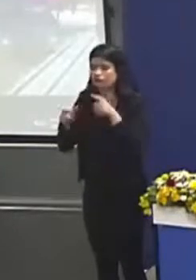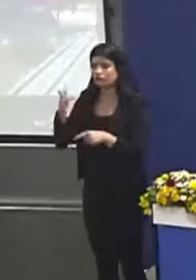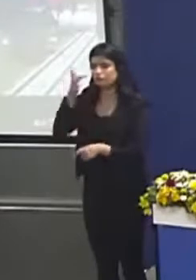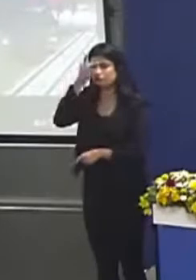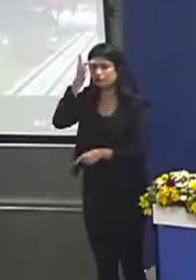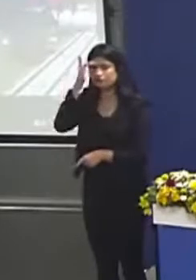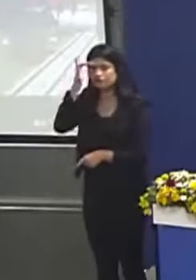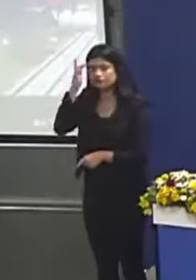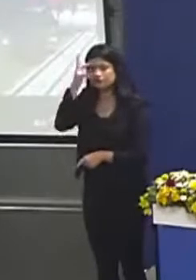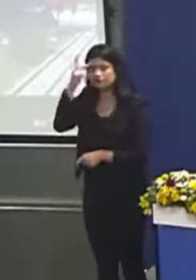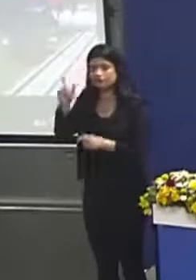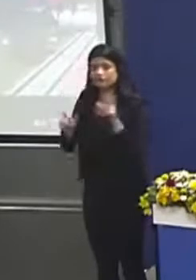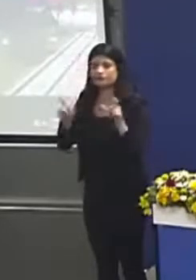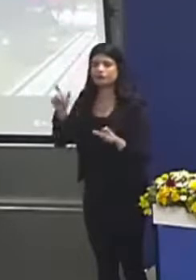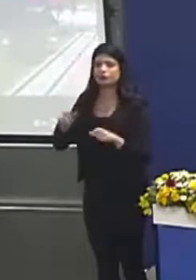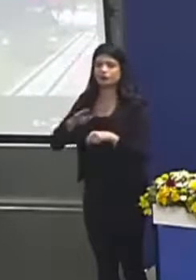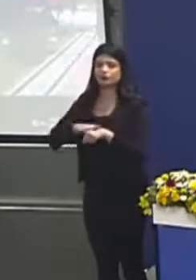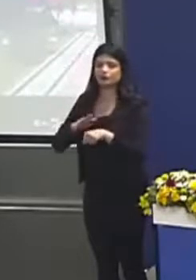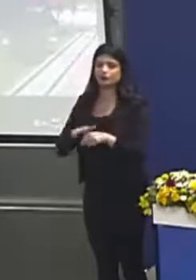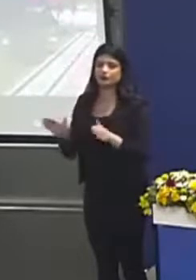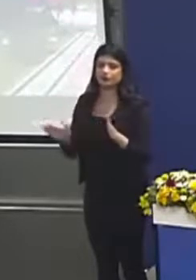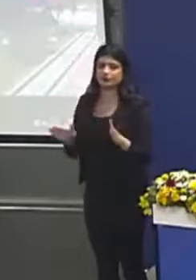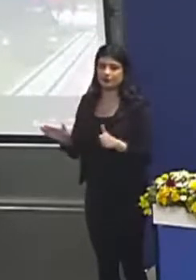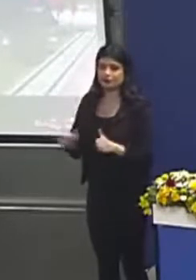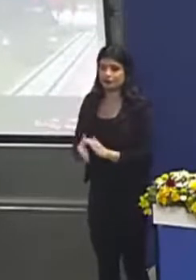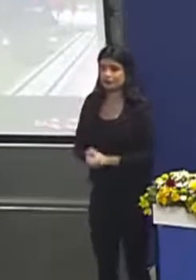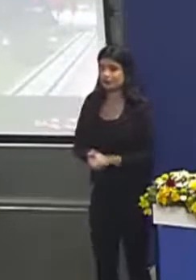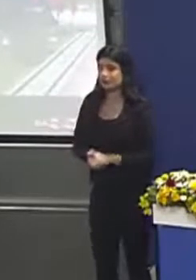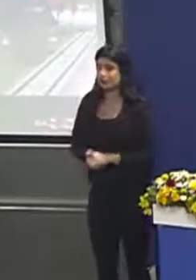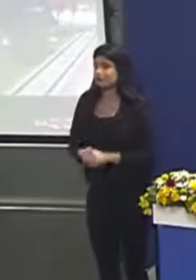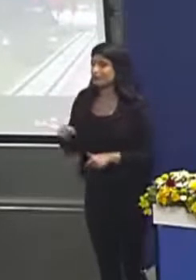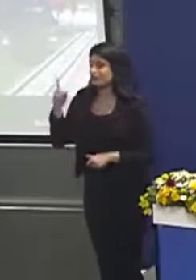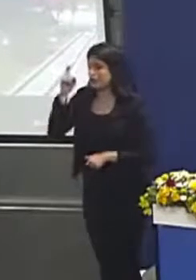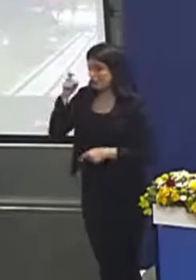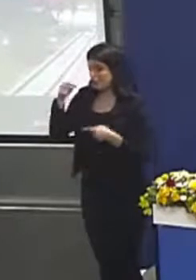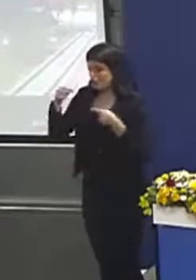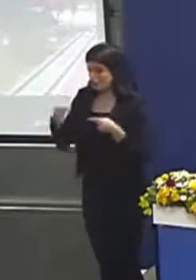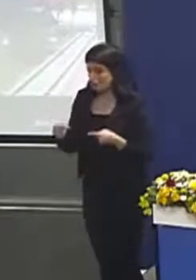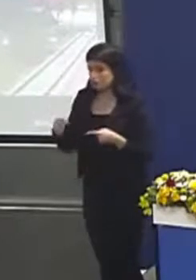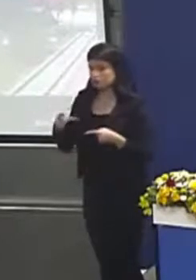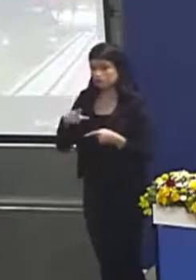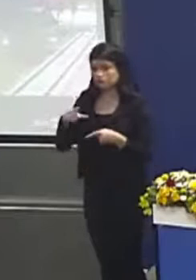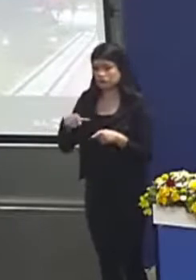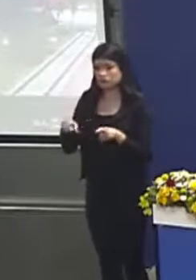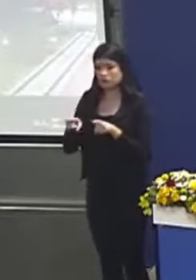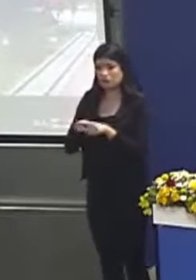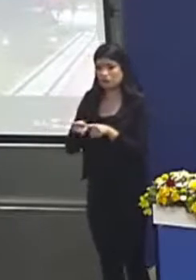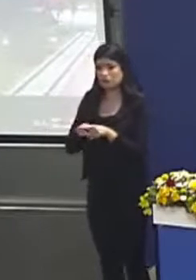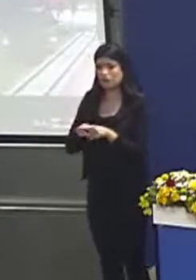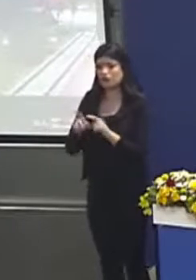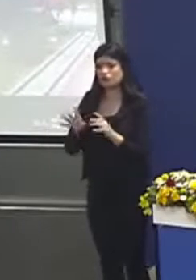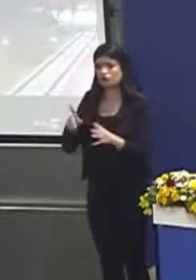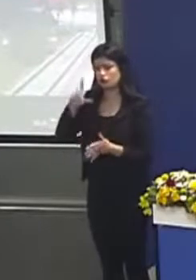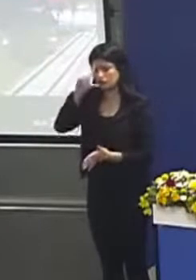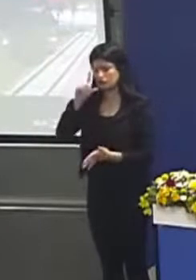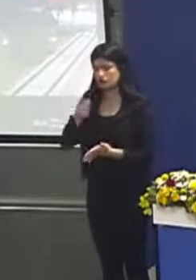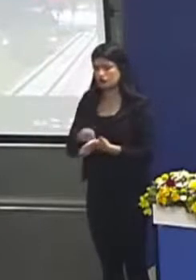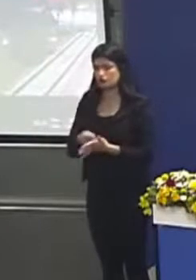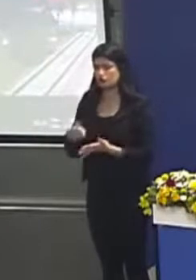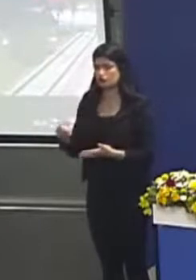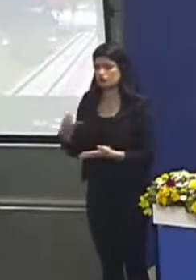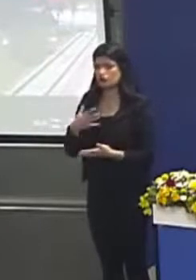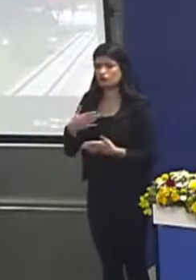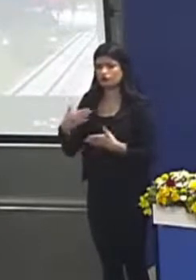das pessoas nesse período. Diante de tamanho desafio, tal qual se estabelecia pelo novo